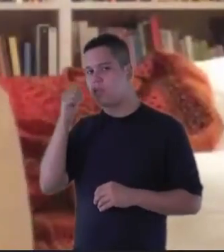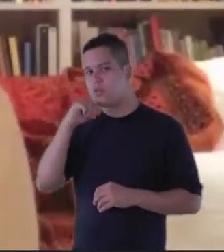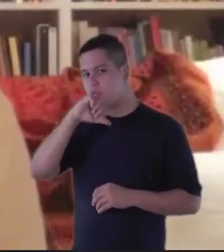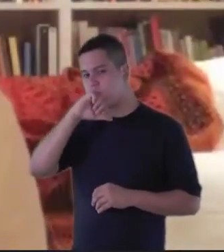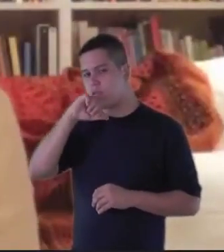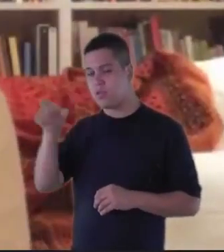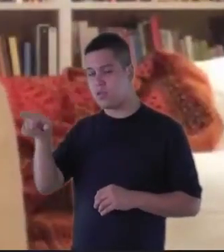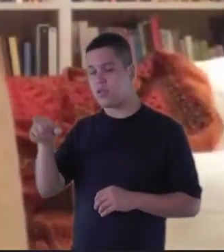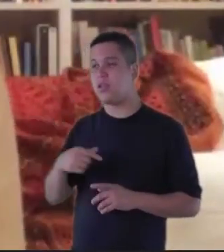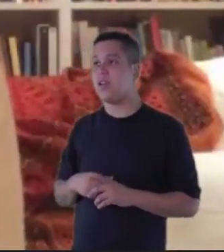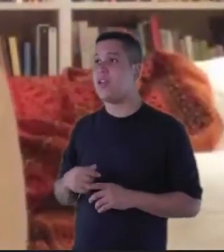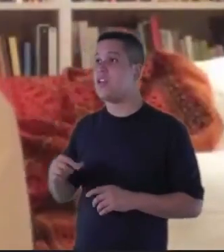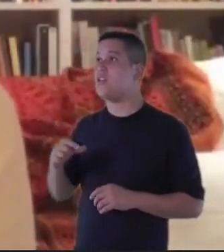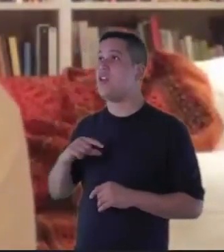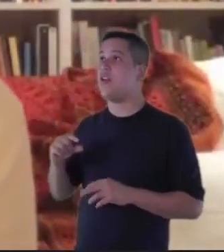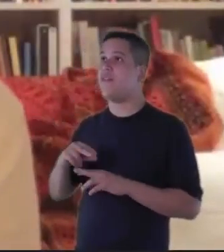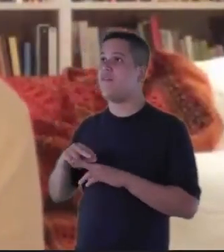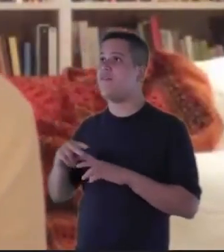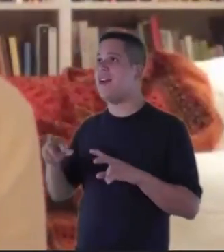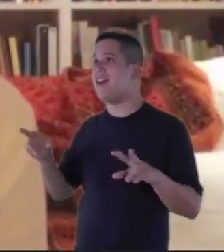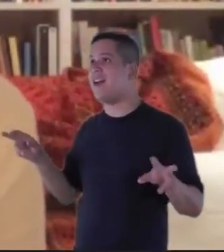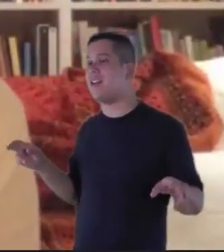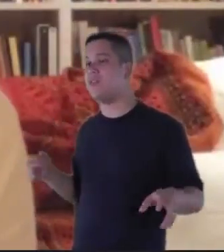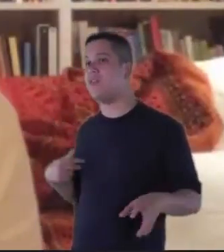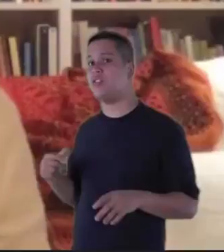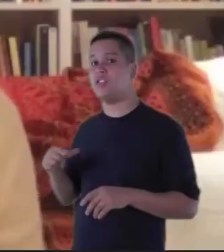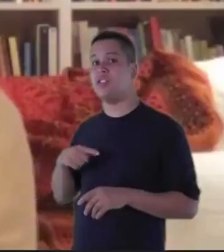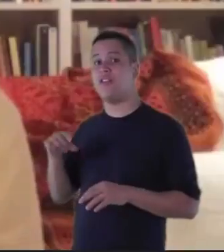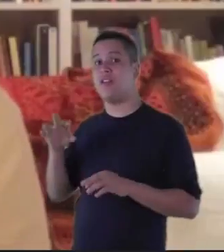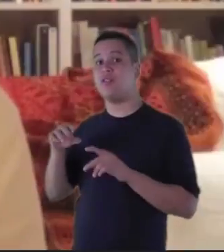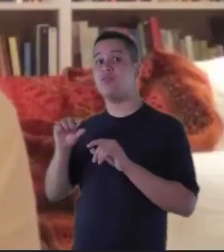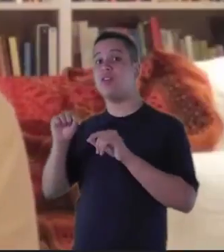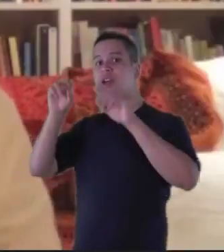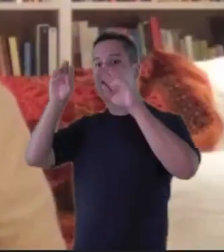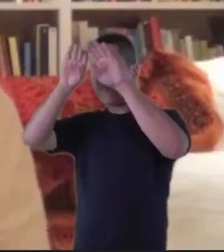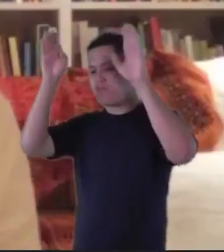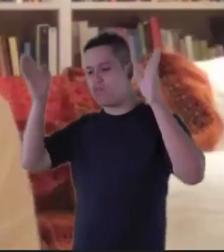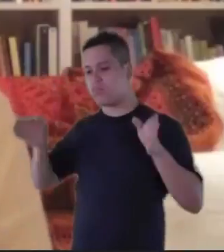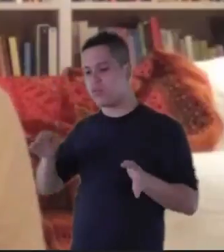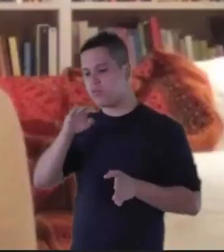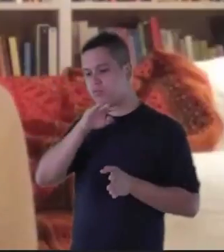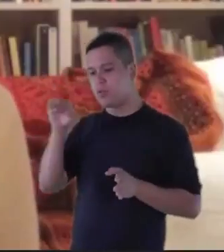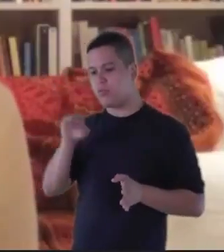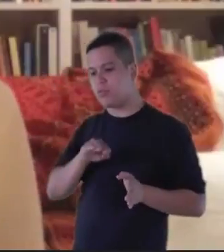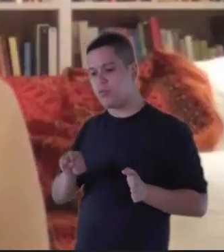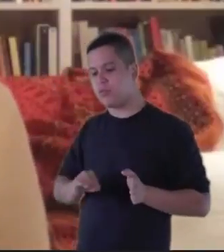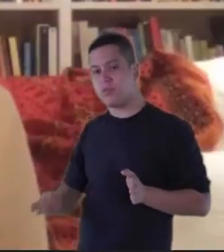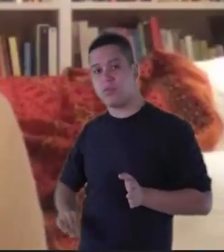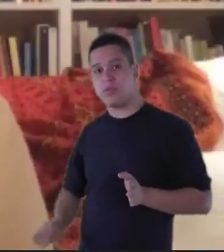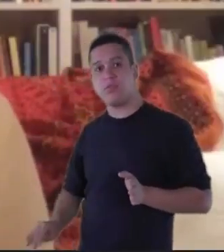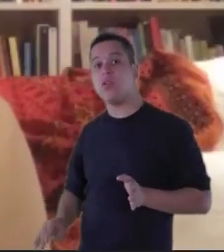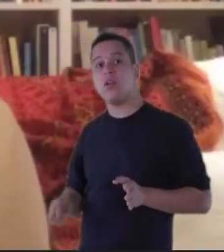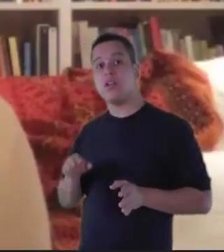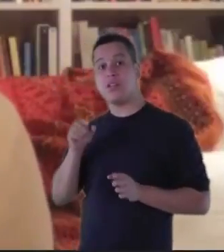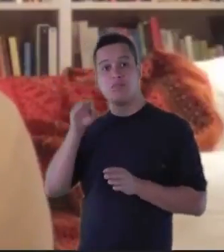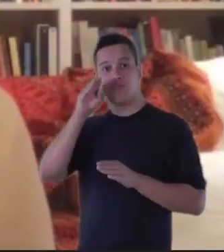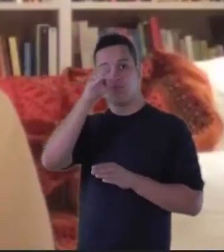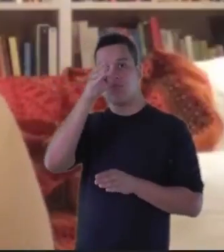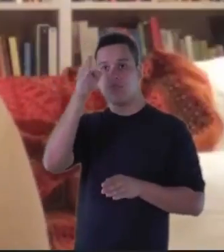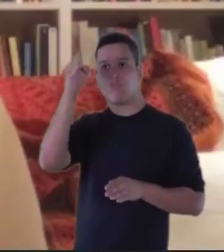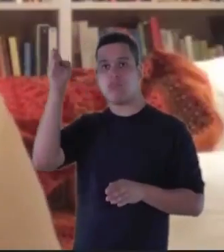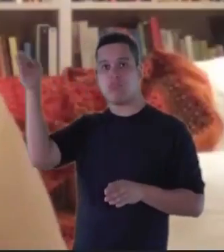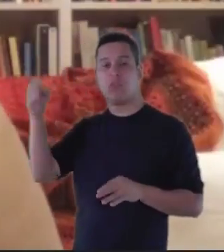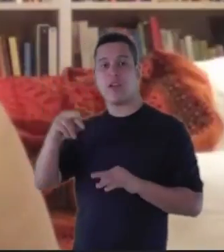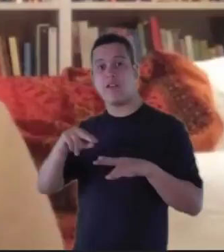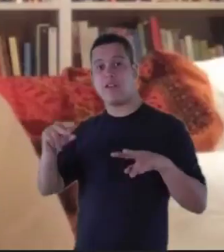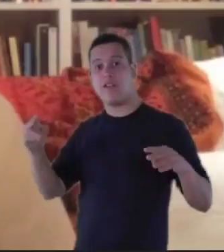repleta de estantes, assim, não tinha parede nenhuma vaga, só livro. Eles, né, professores, e